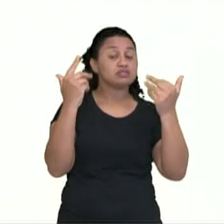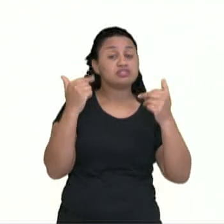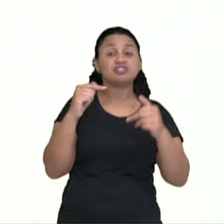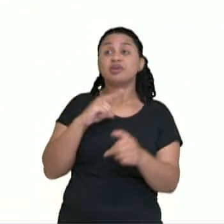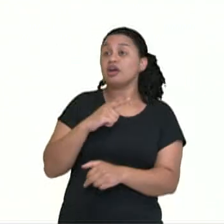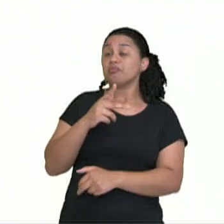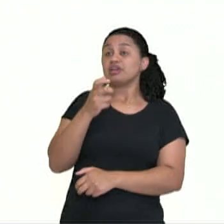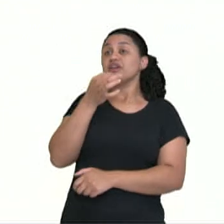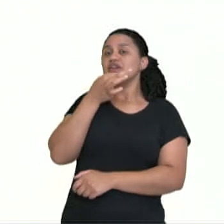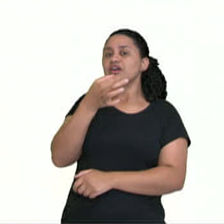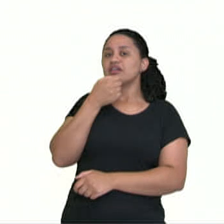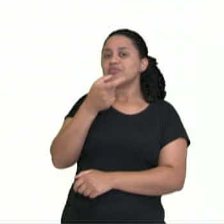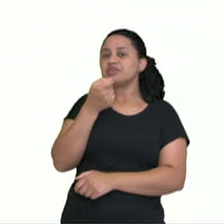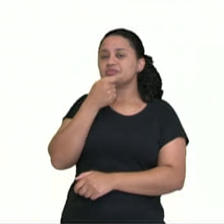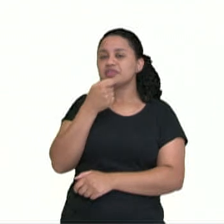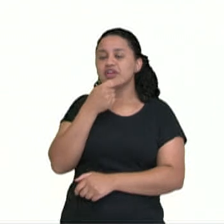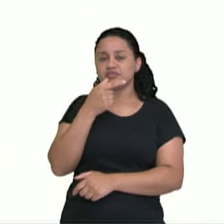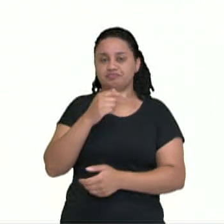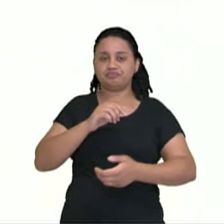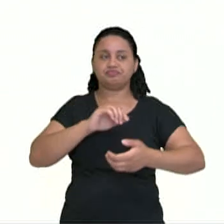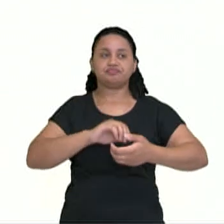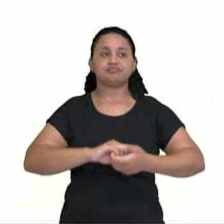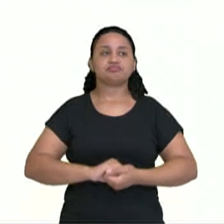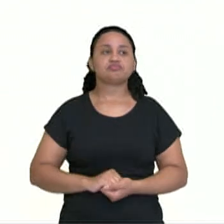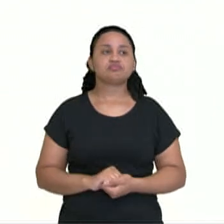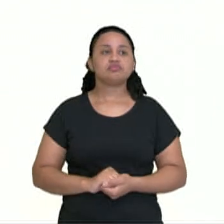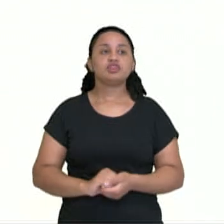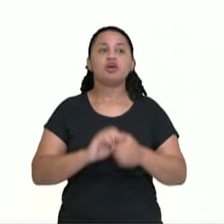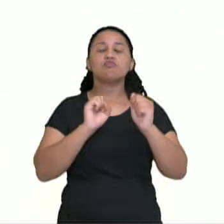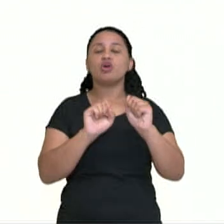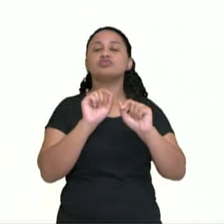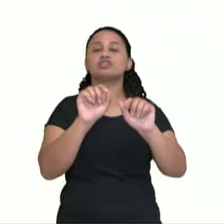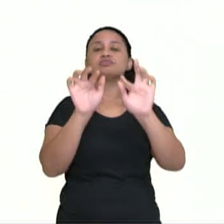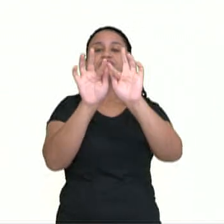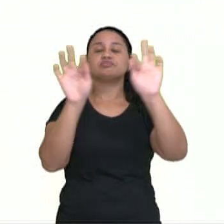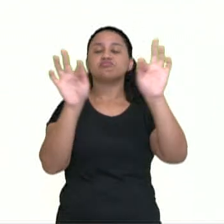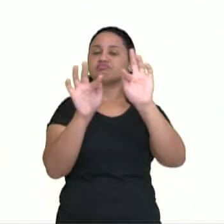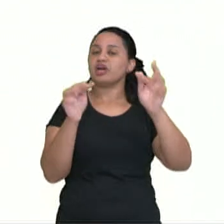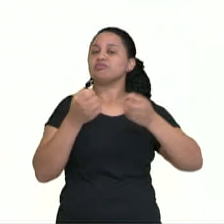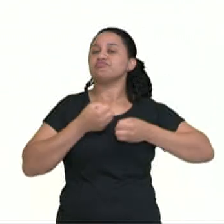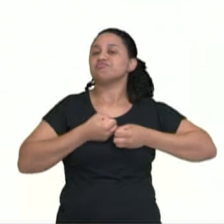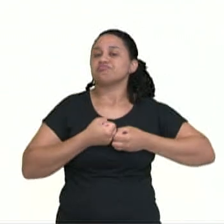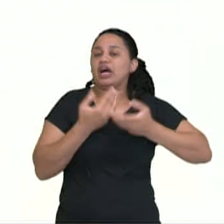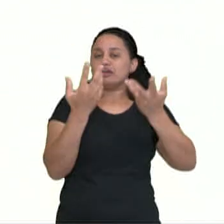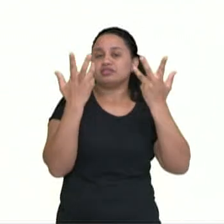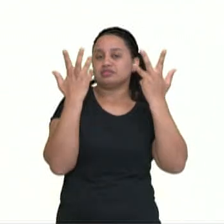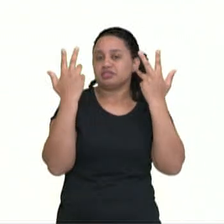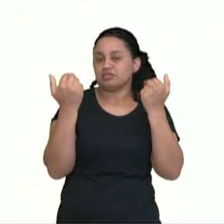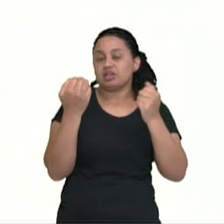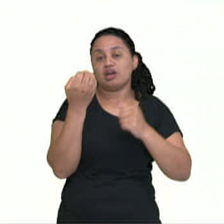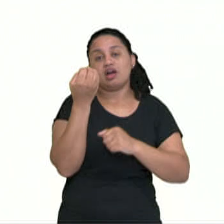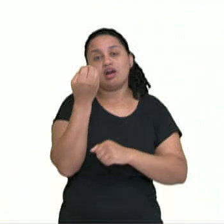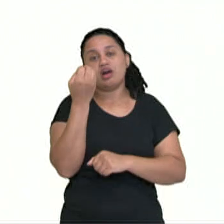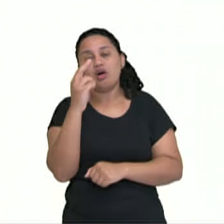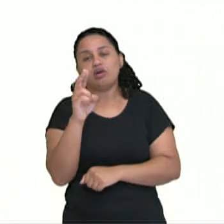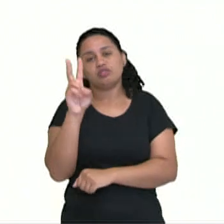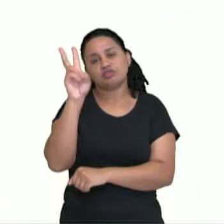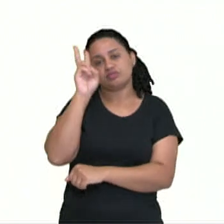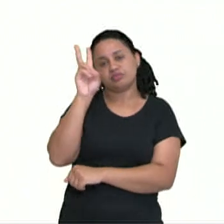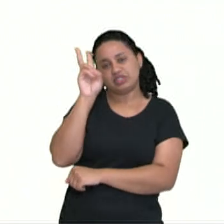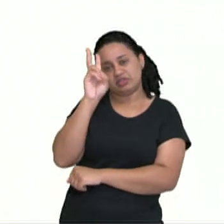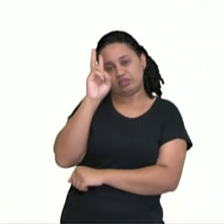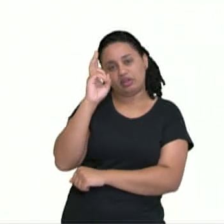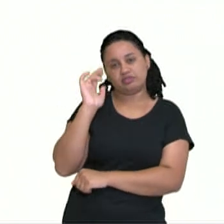que contou ou algo que aconteceu. Pode ser uma expressão espontânea ou uma breve história